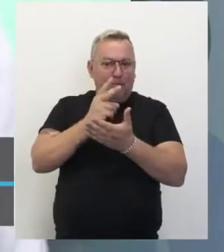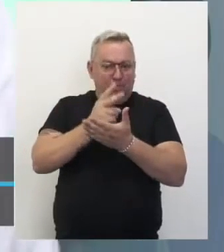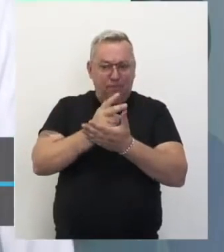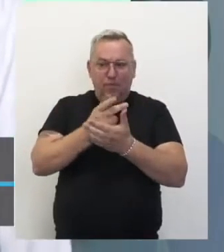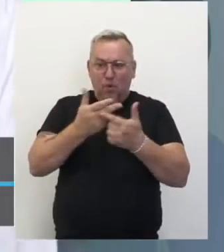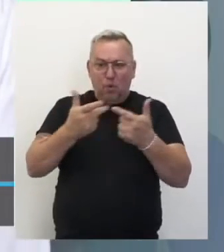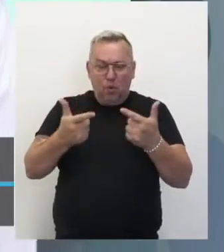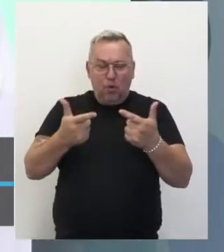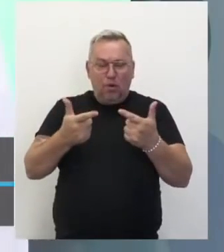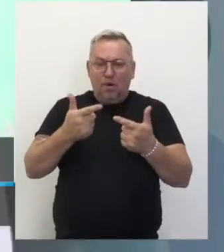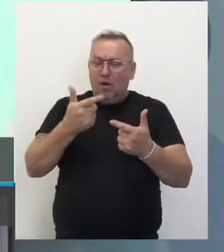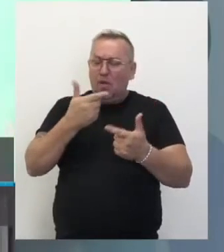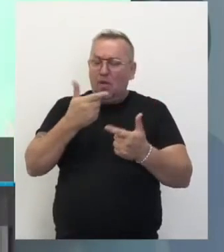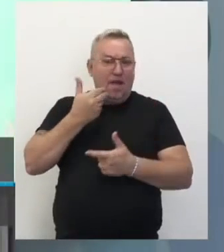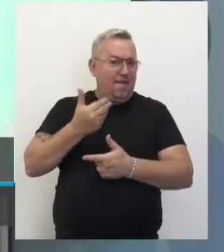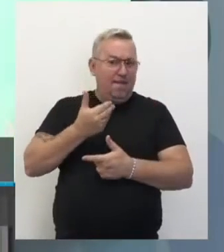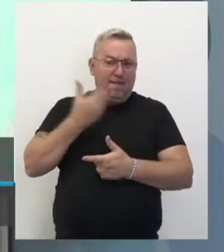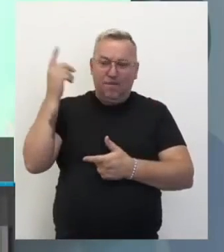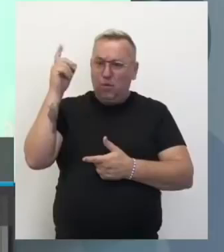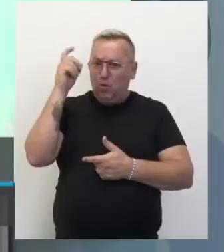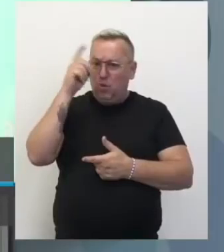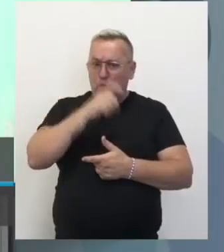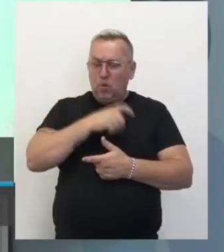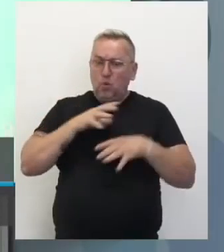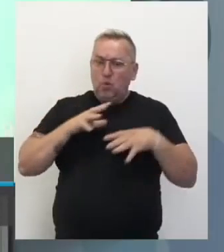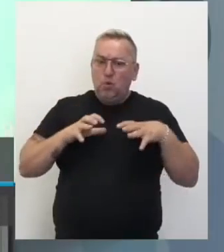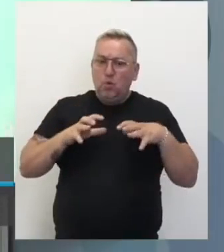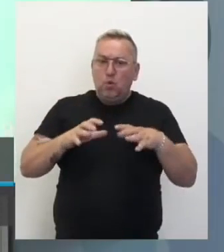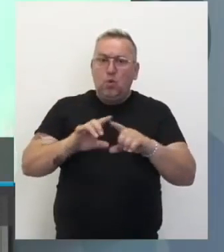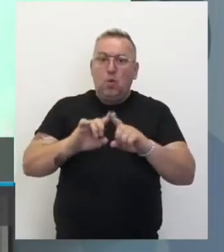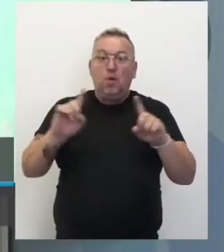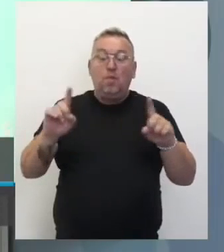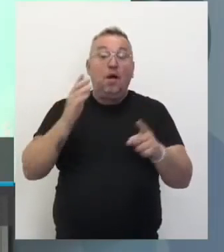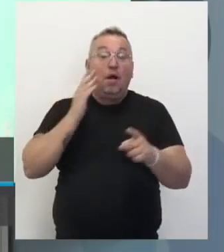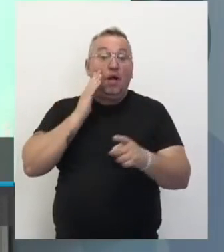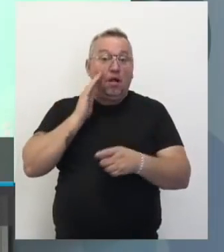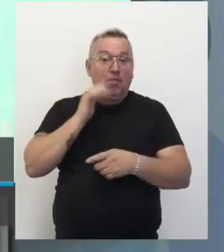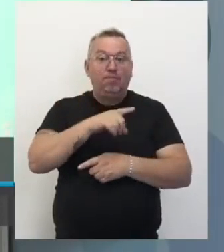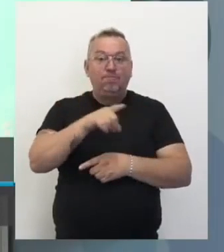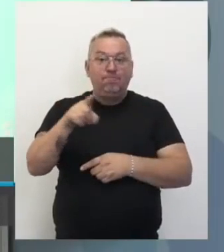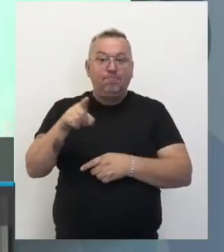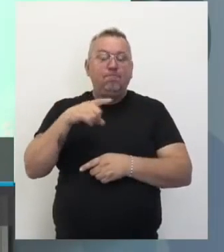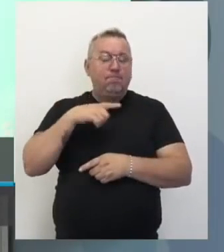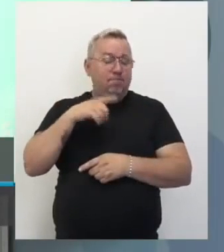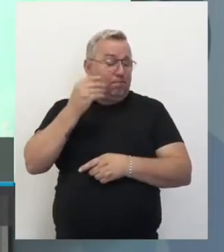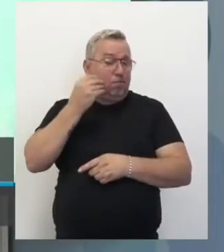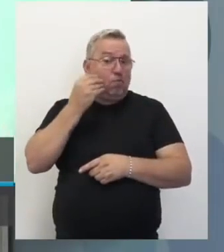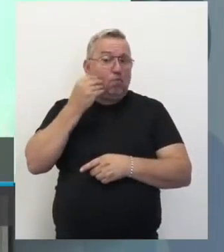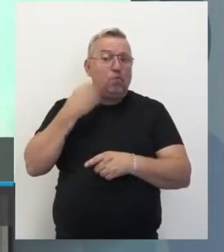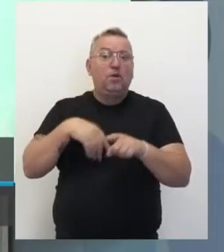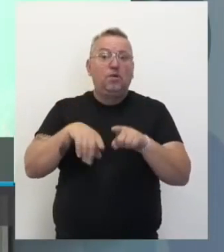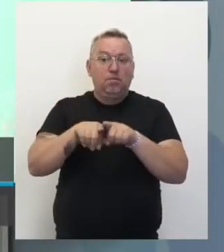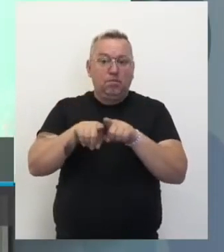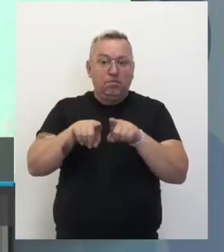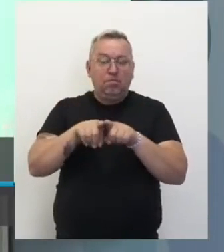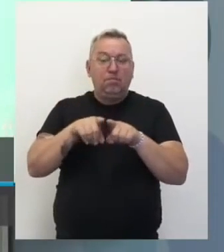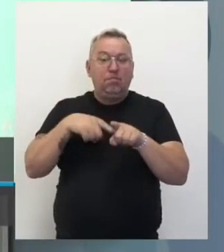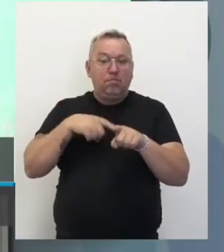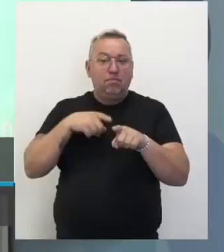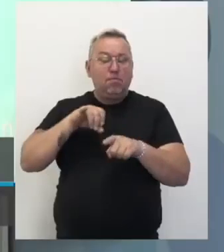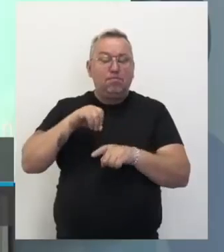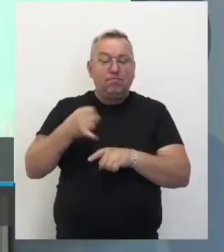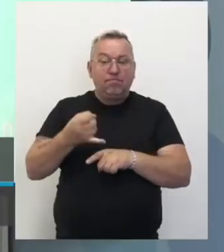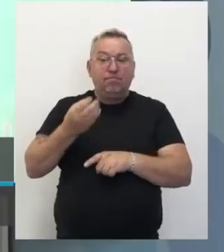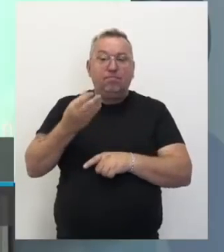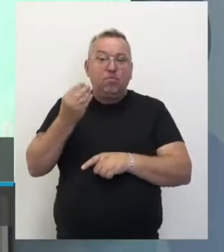gente sabe que não está fácil, mas a gente está aqui tentando. E a gente sabe que vocês aí do outro lado estão tentando também, a gente está dando o nosso máximo,